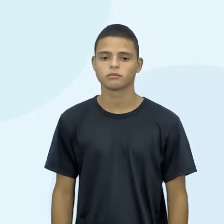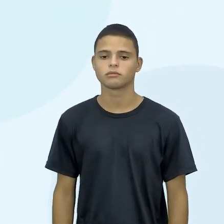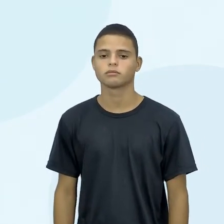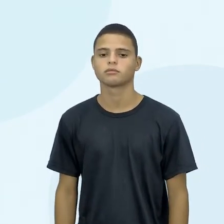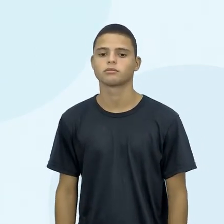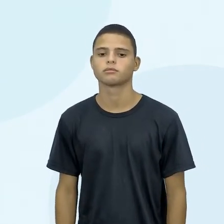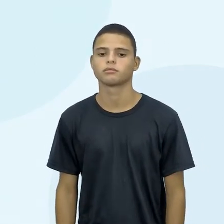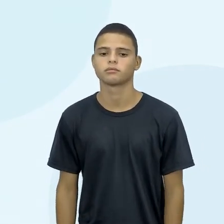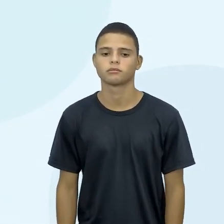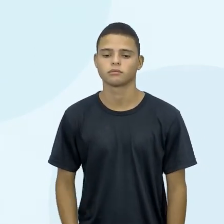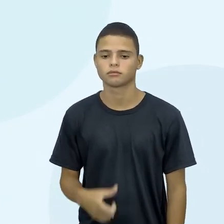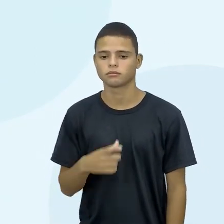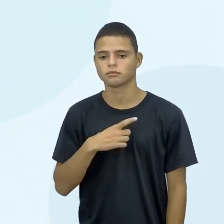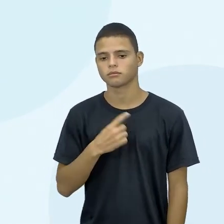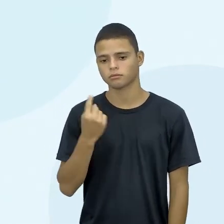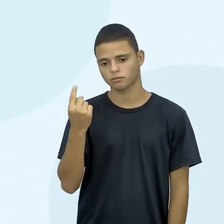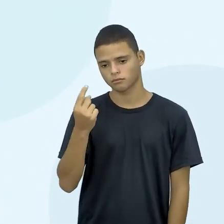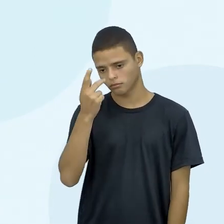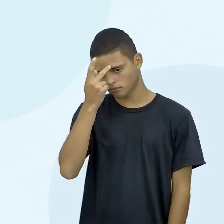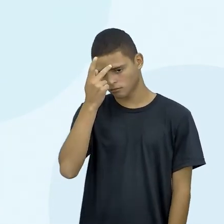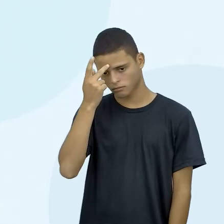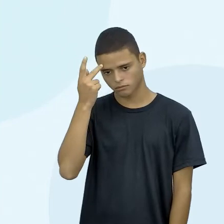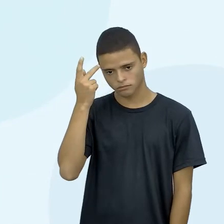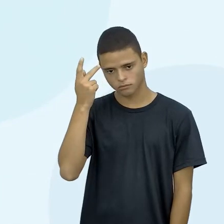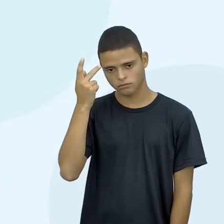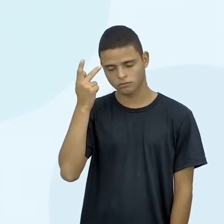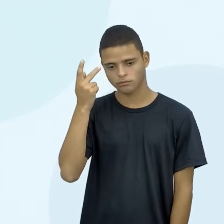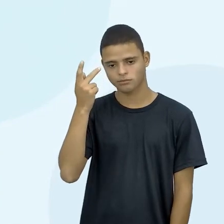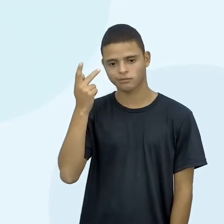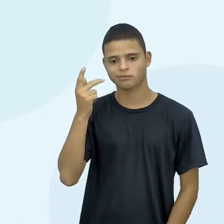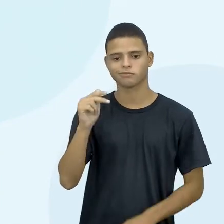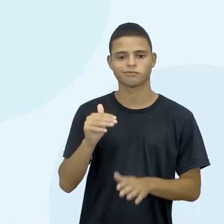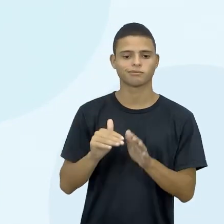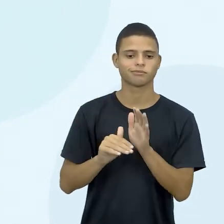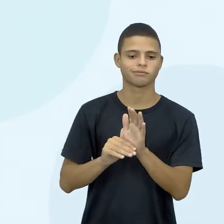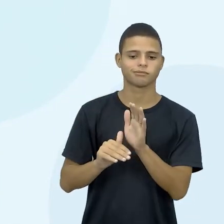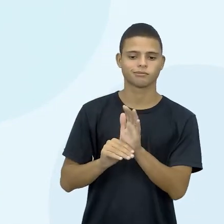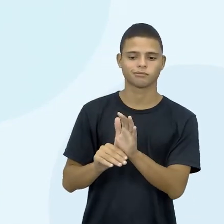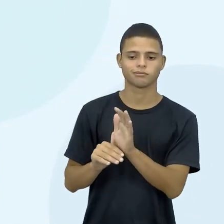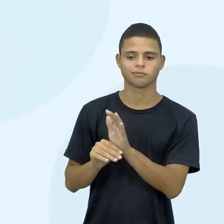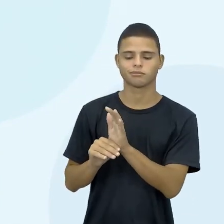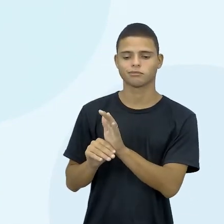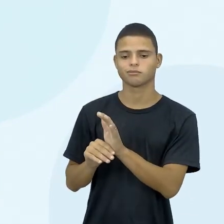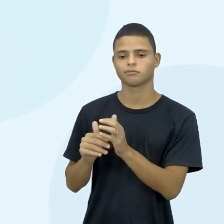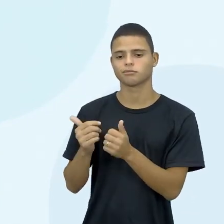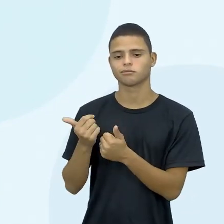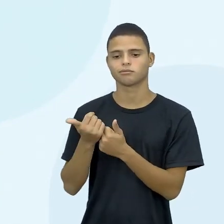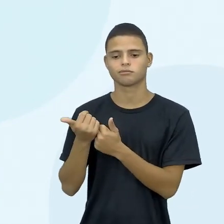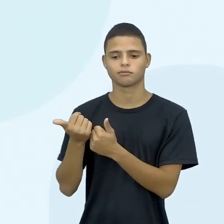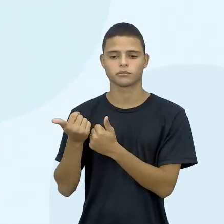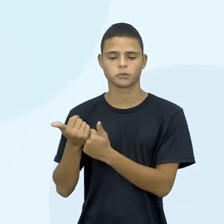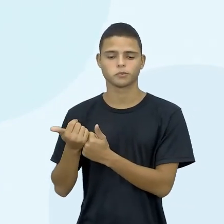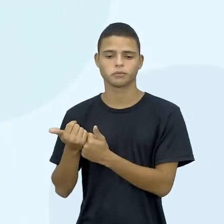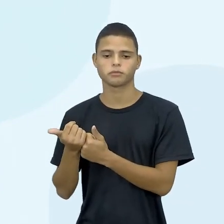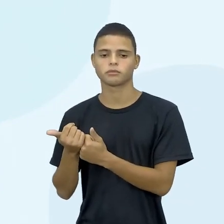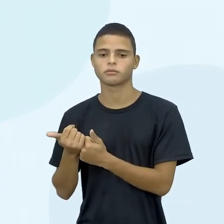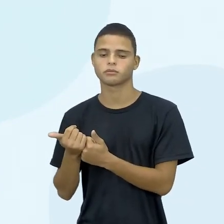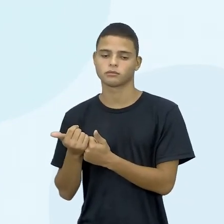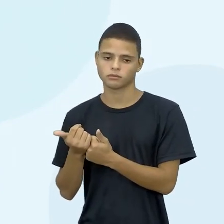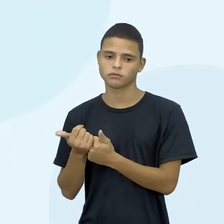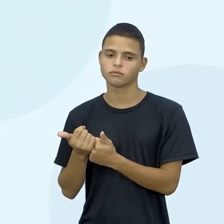ali uma pessoa só que era guia, agora não tinha mais aquele guia atrás de cada um deles, e